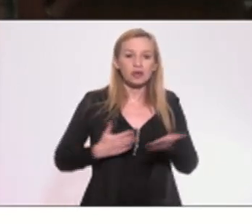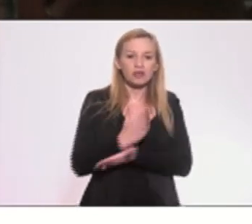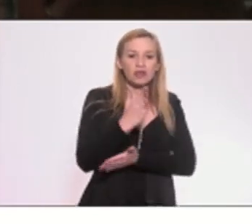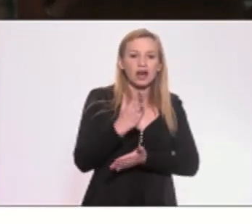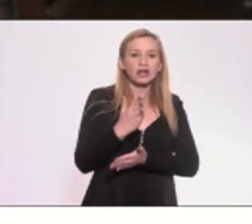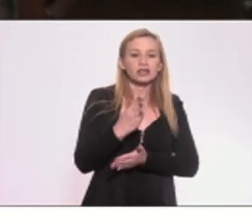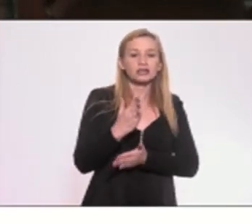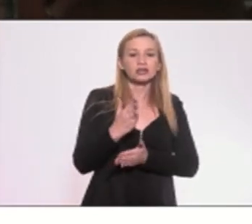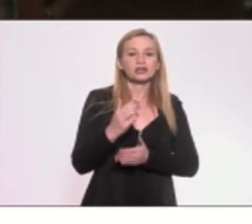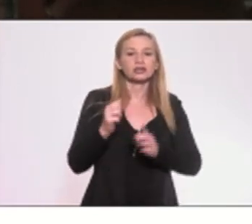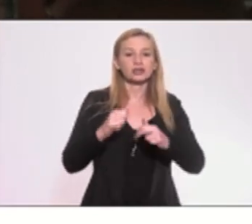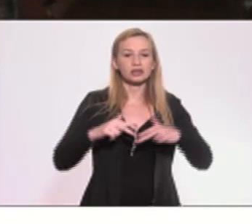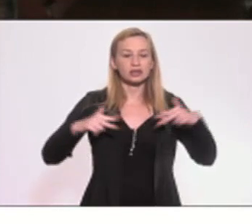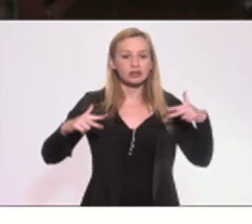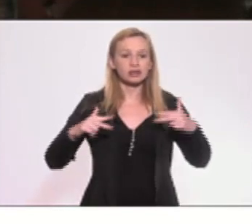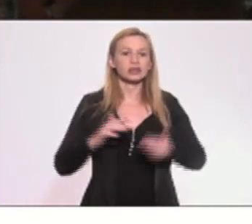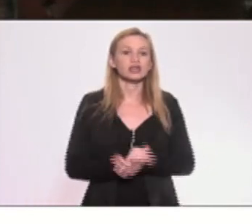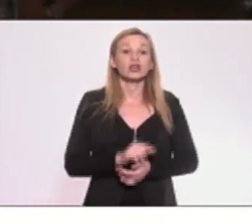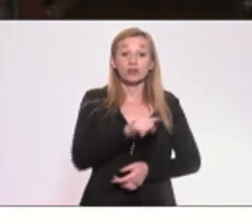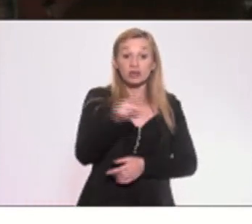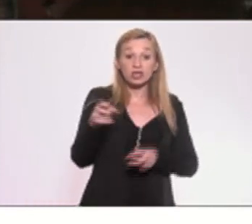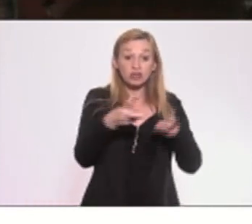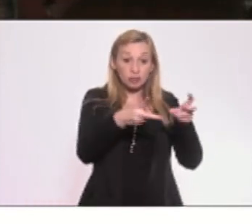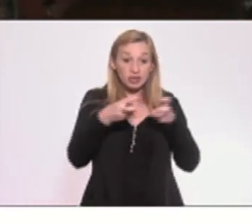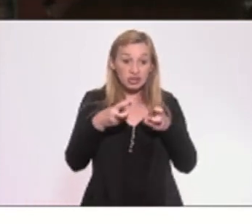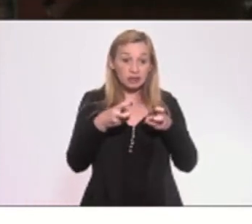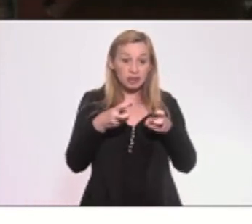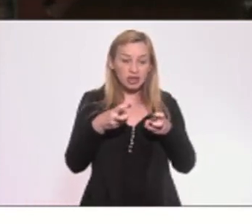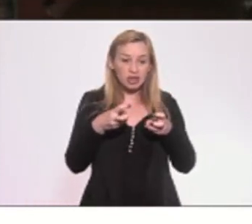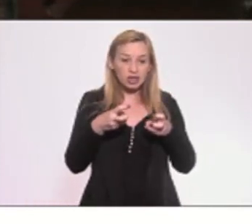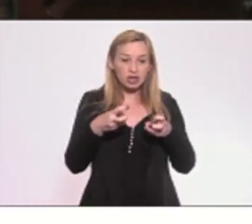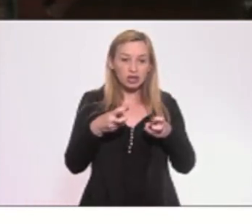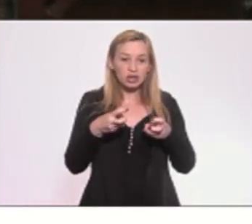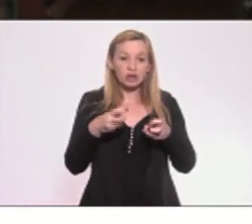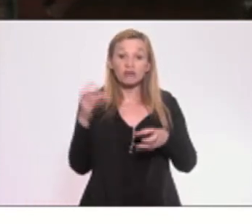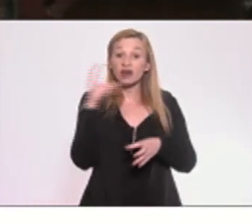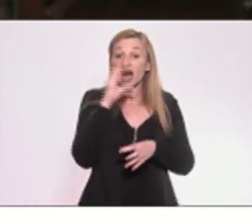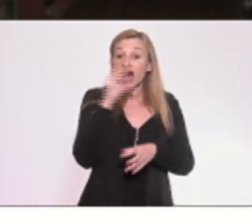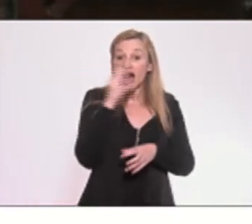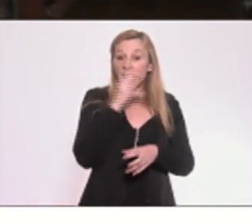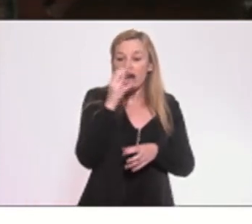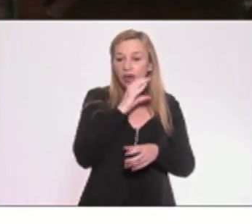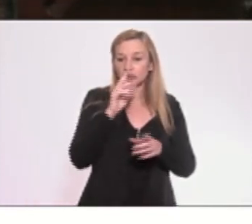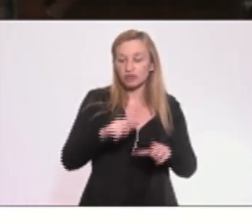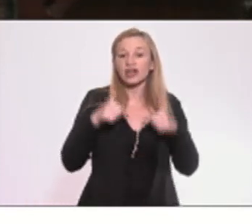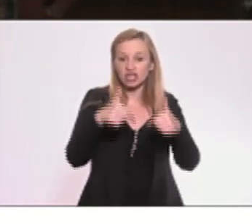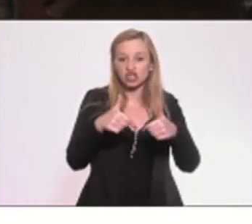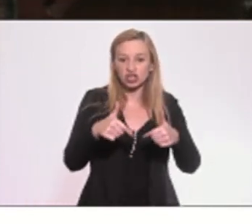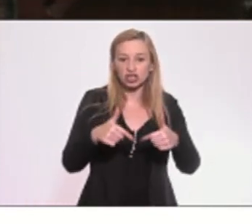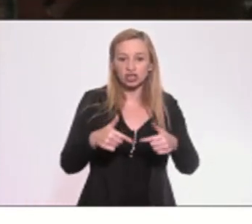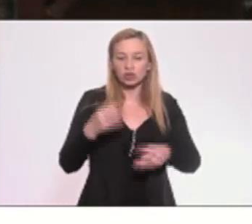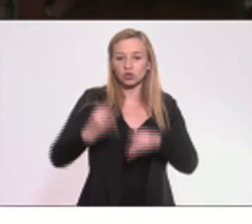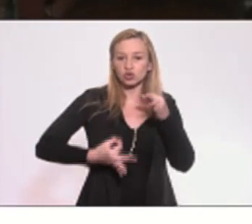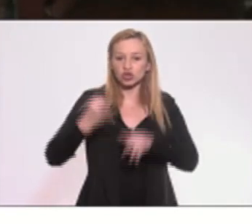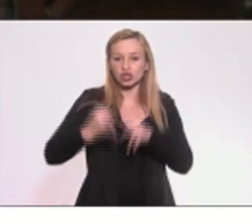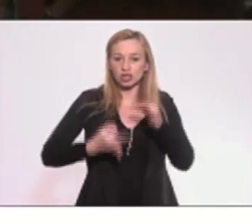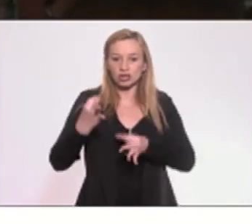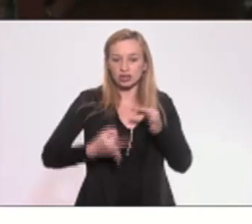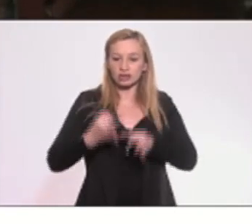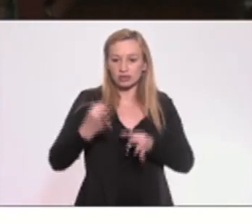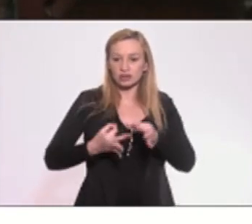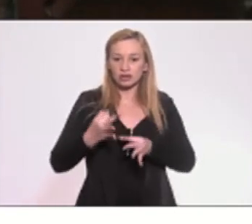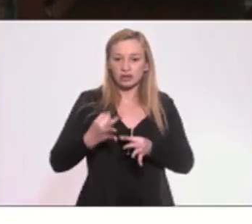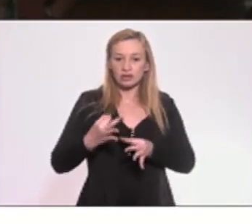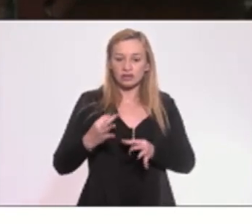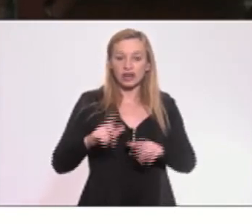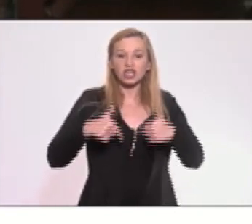os senhores entenderem, vocês vão perceber como a sentença vai correr, como que o judiciário vai acelerar para resolver o